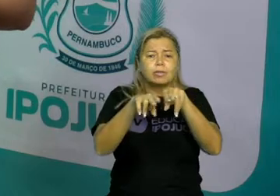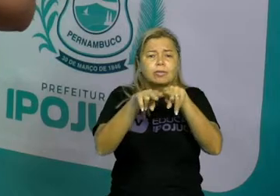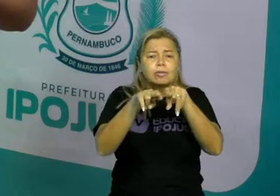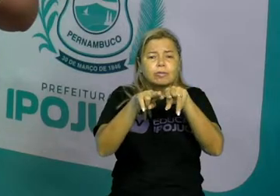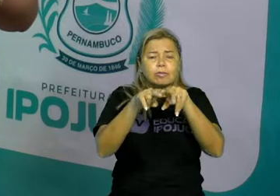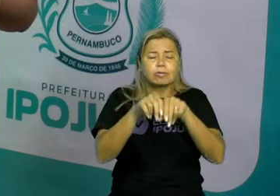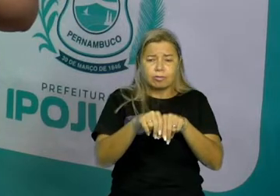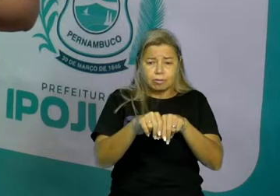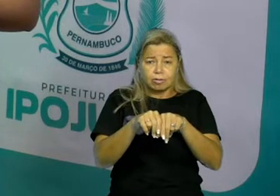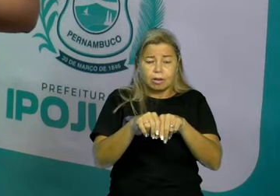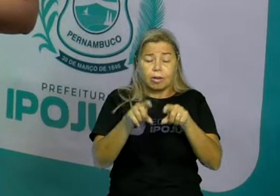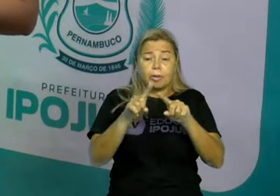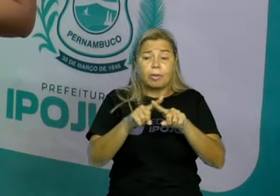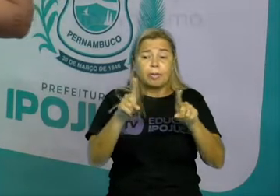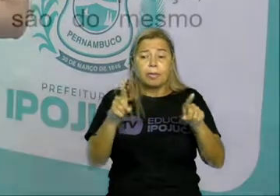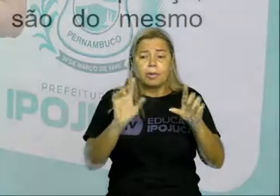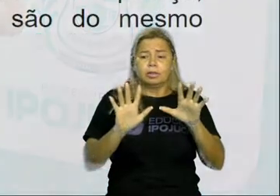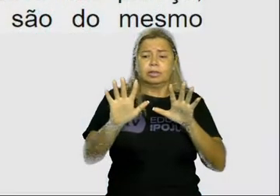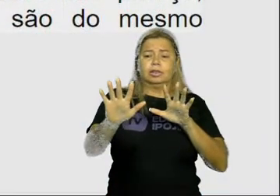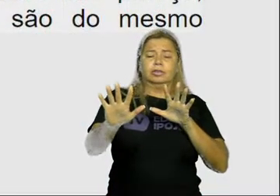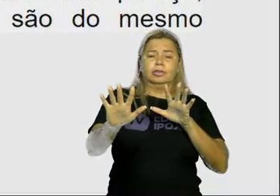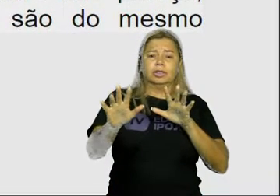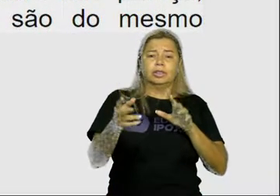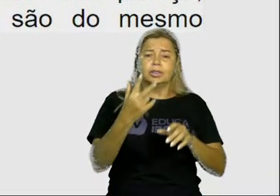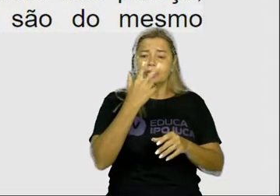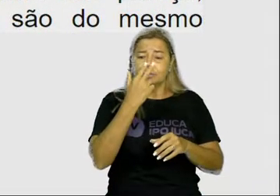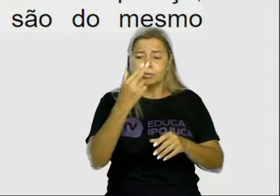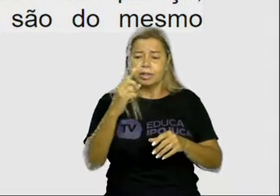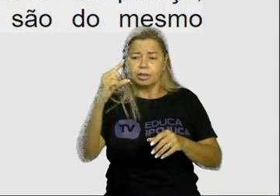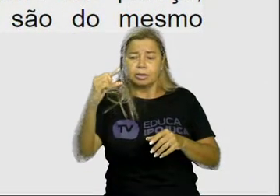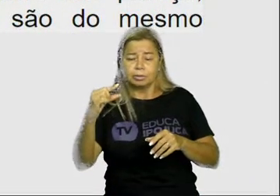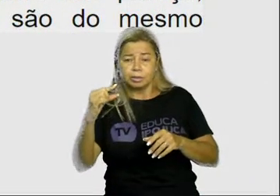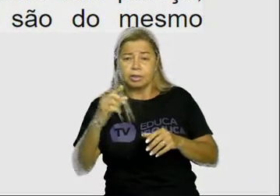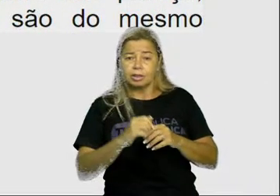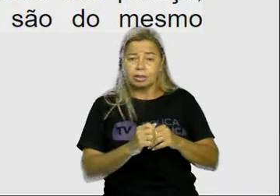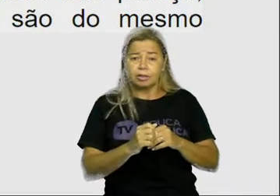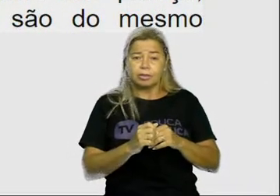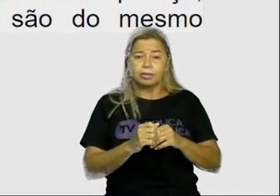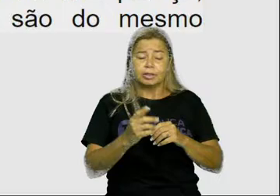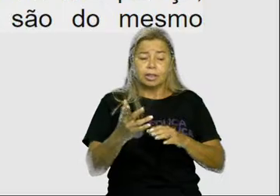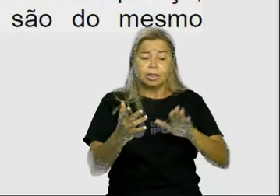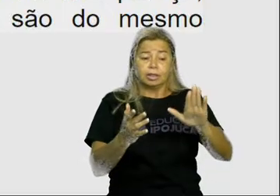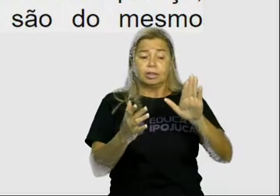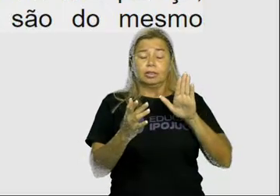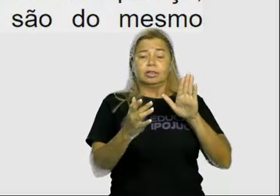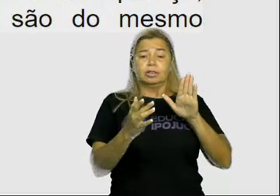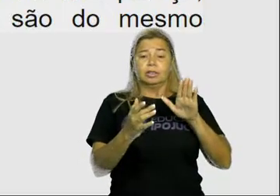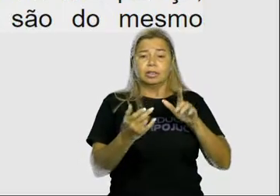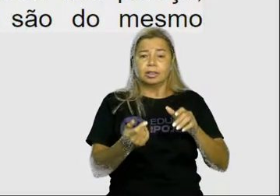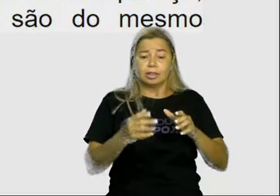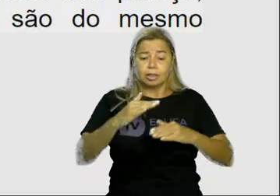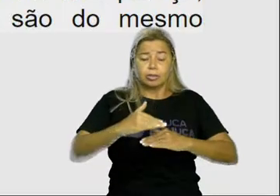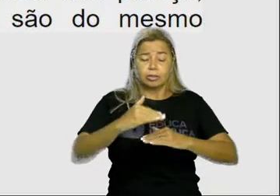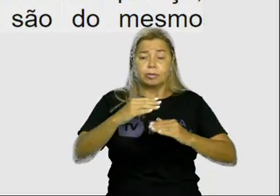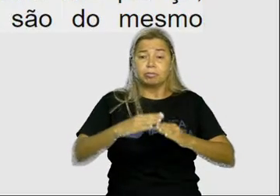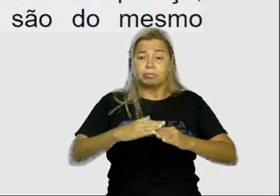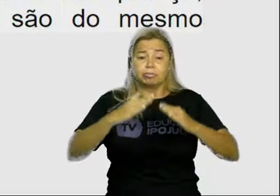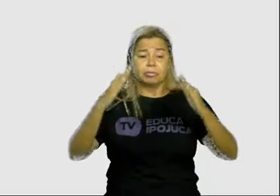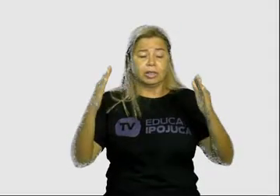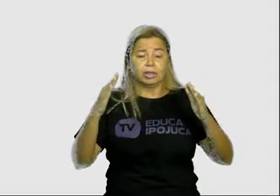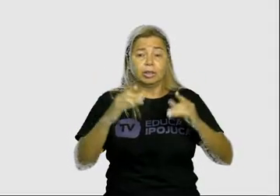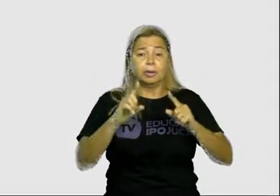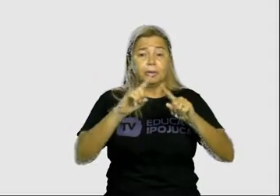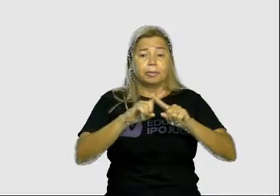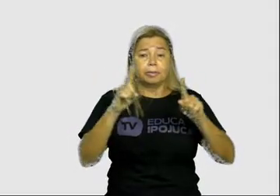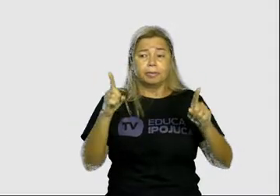atrás, ela dá a impressão de que a da frente ela está menor e que a da trás ela está maior, né? De acordo com o que a gente está fazendo na ilusão de